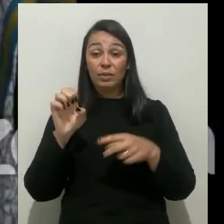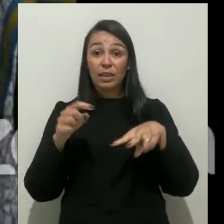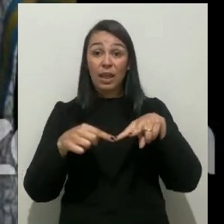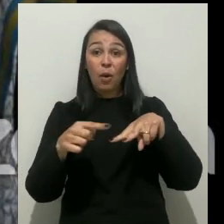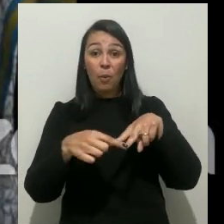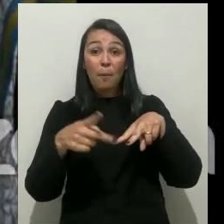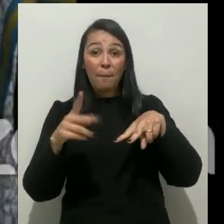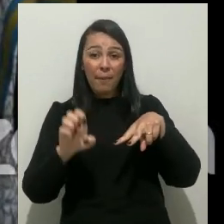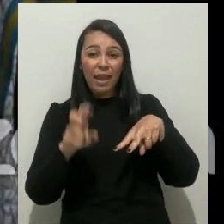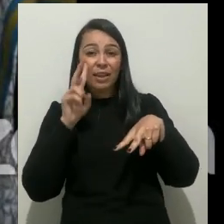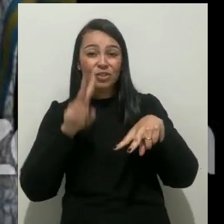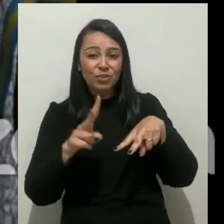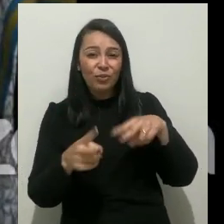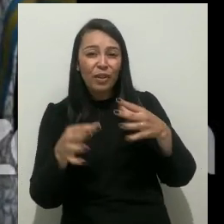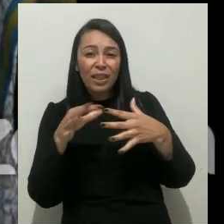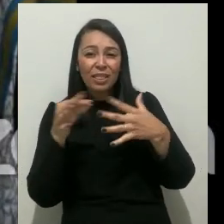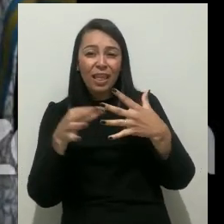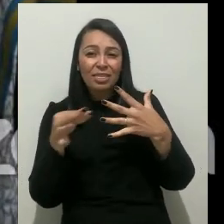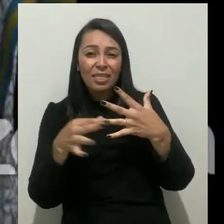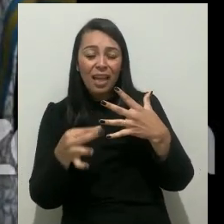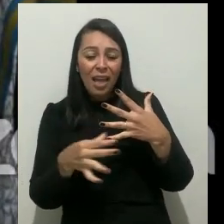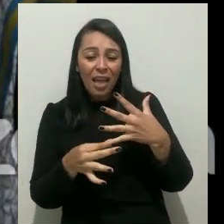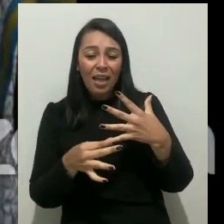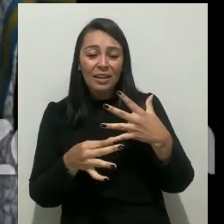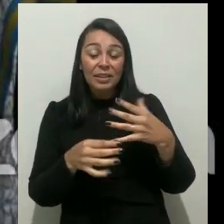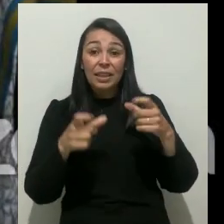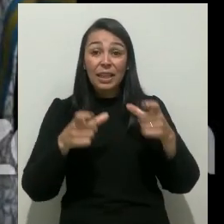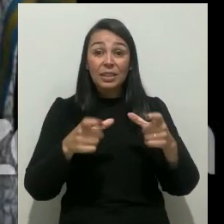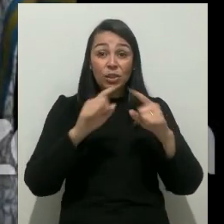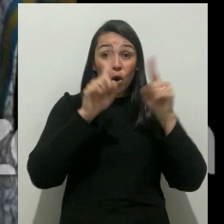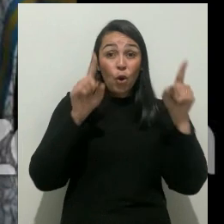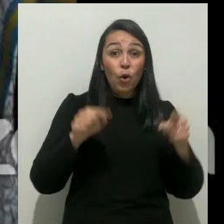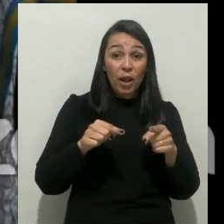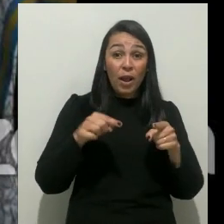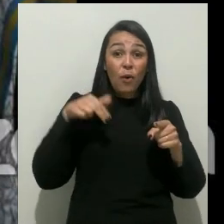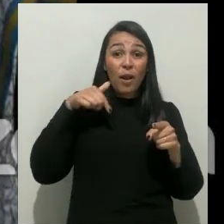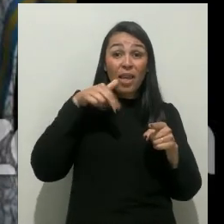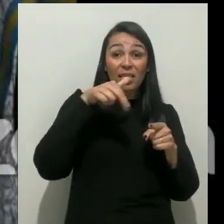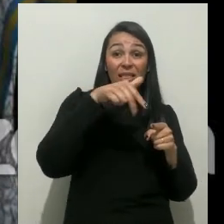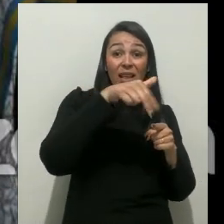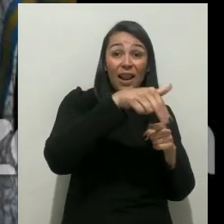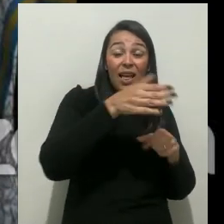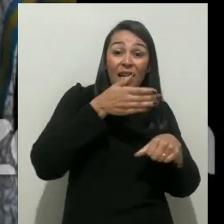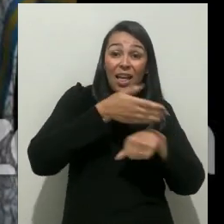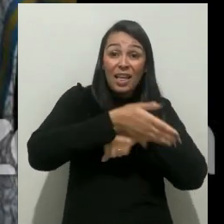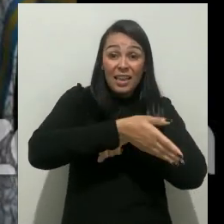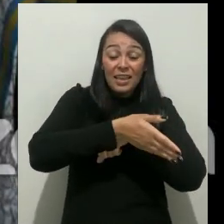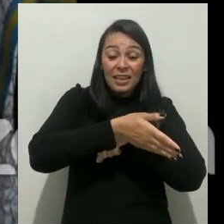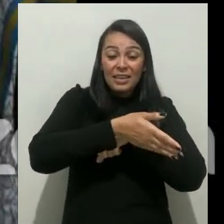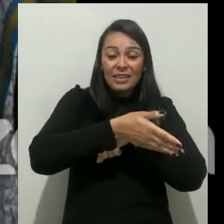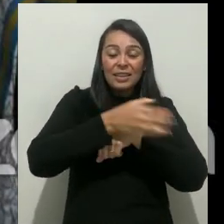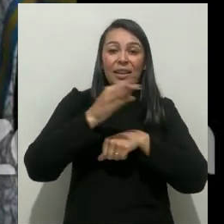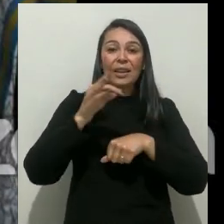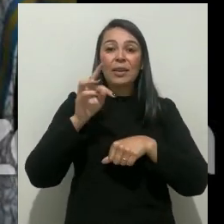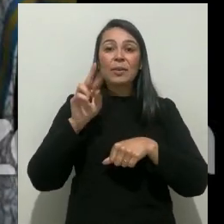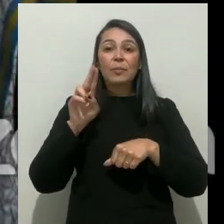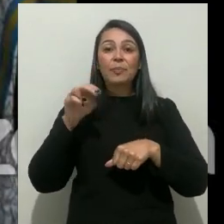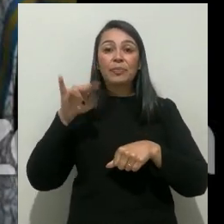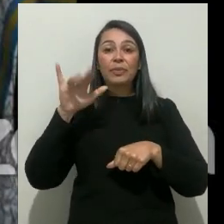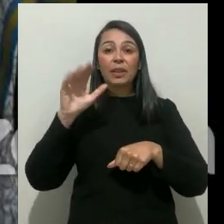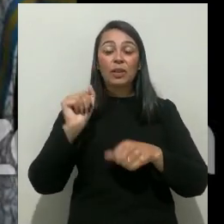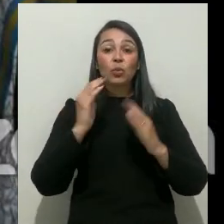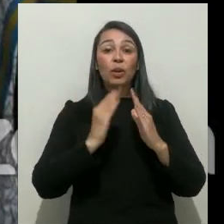a gente vê todos os detalhes. Isso aqui é a entrada, esse vão aqui é a entrada na túnica